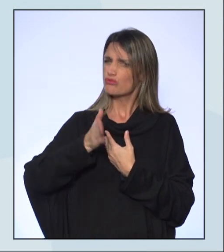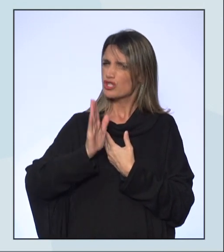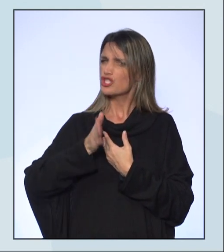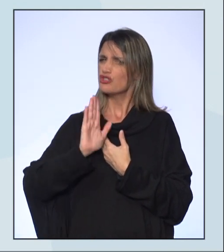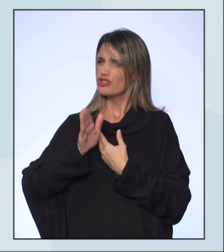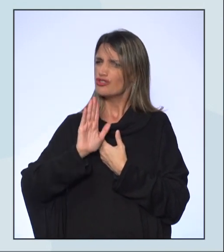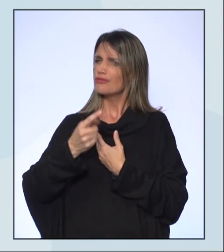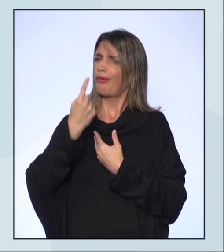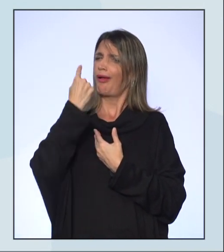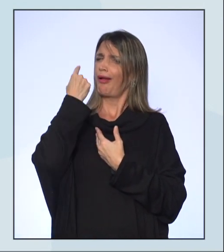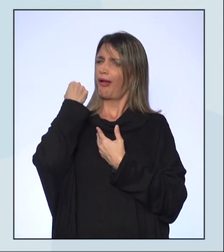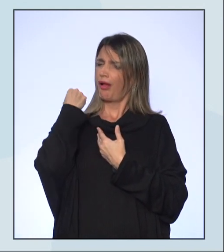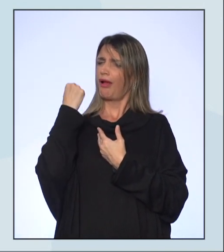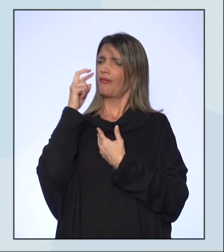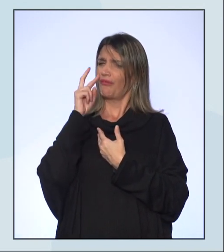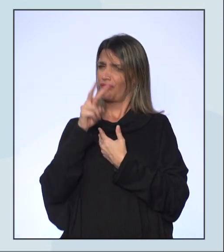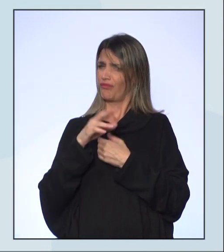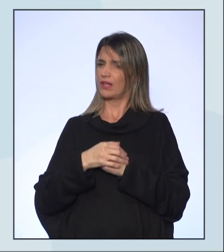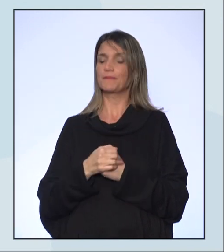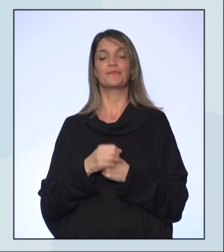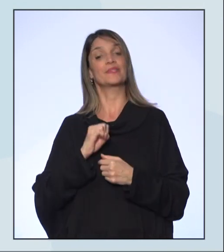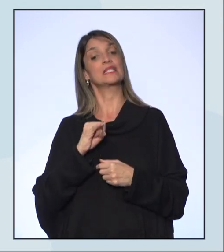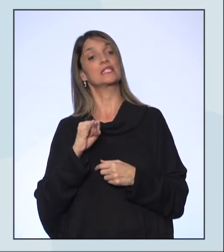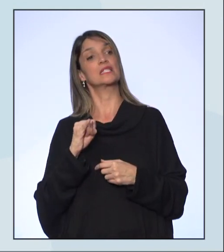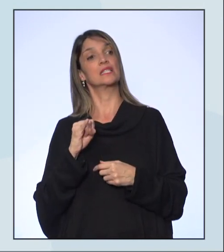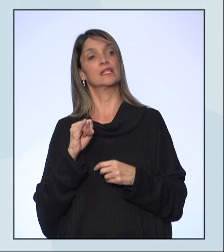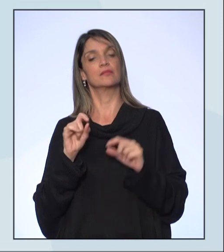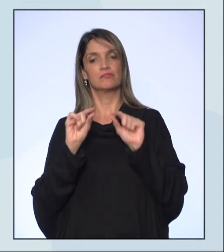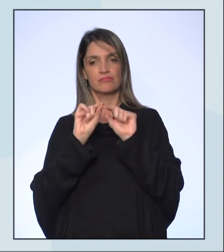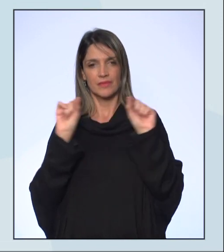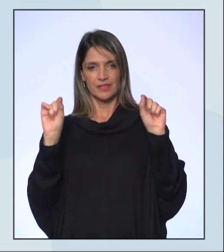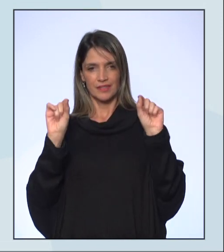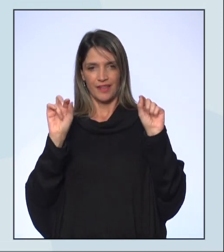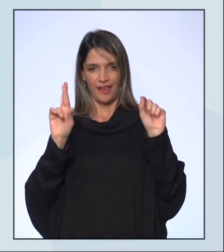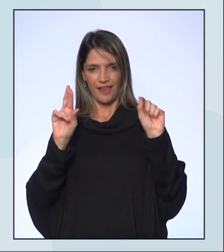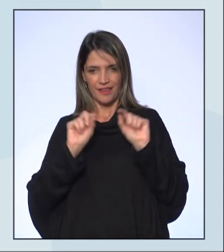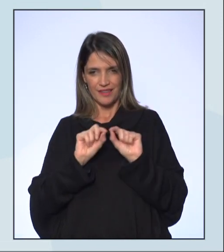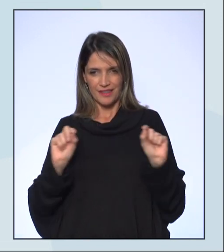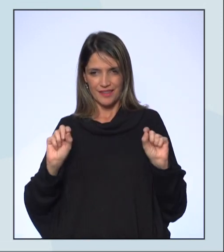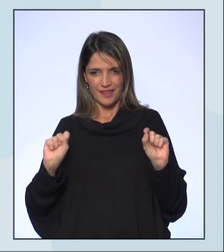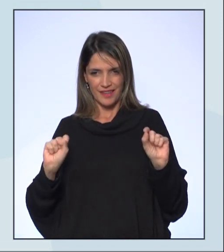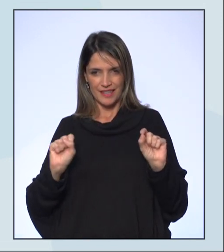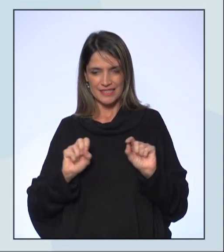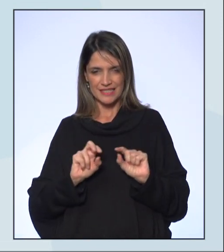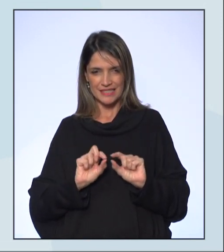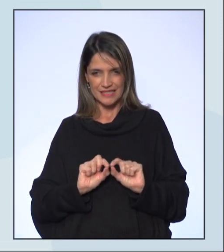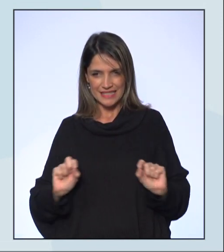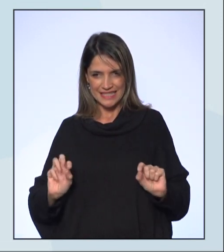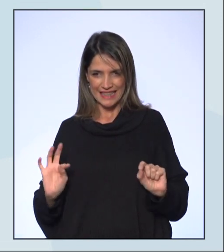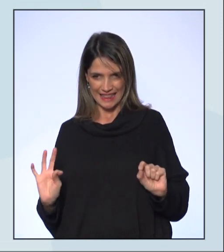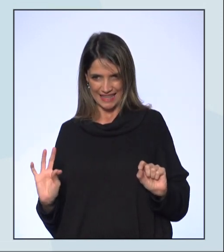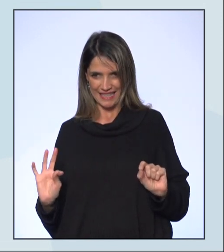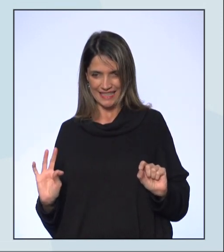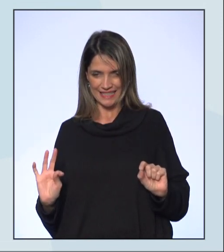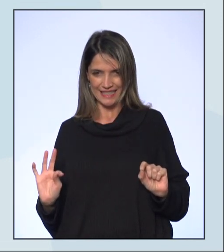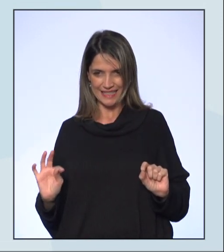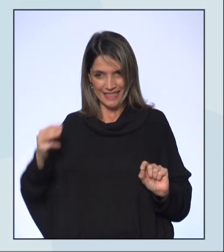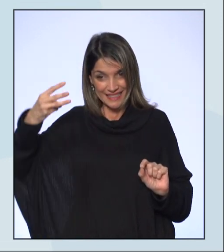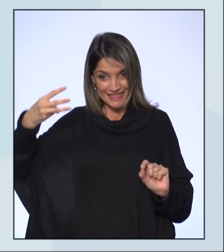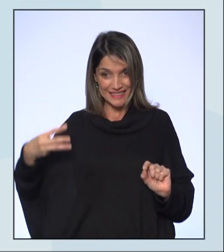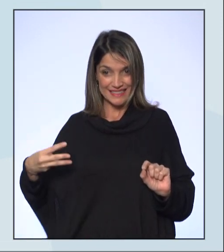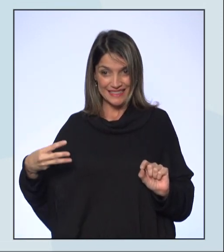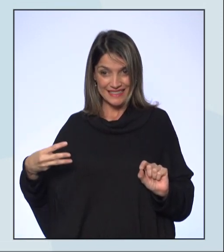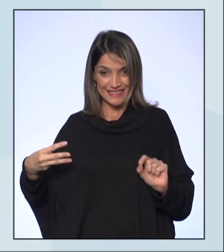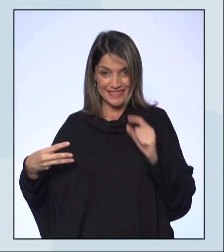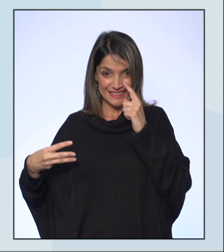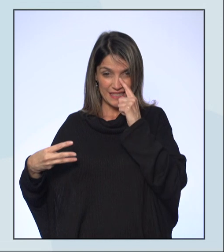algum lugar. Se eu olhar essas retas, então eu penso na reta R, na reta S e na reta T. Só de olhar para elas, eu